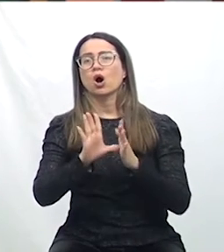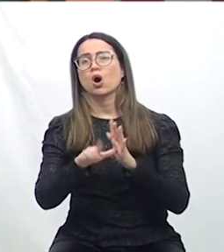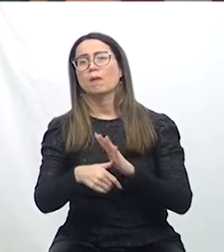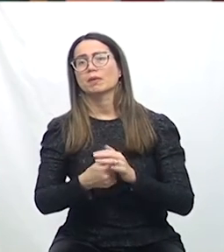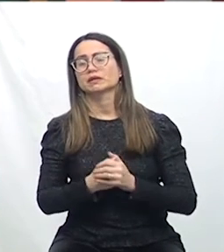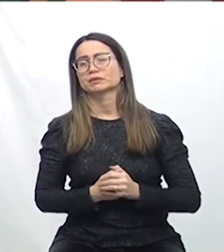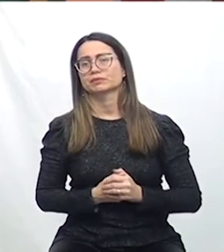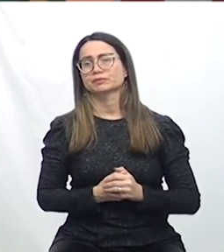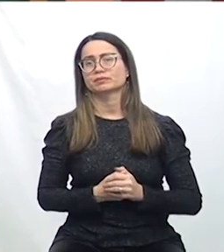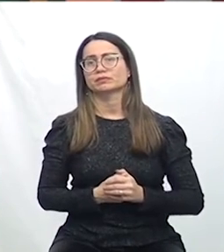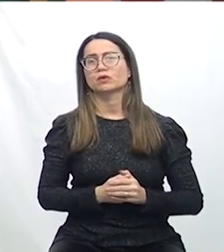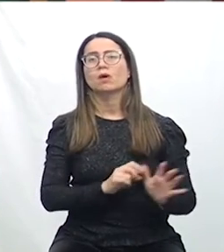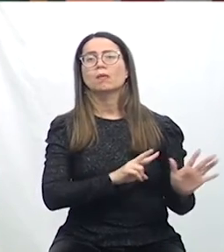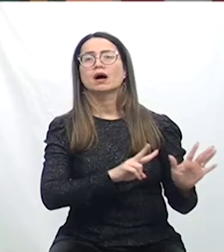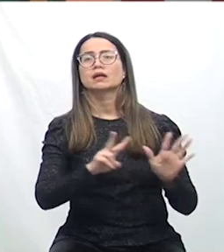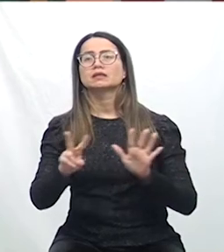passada,